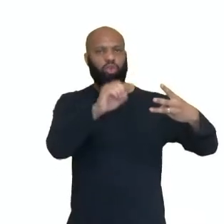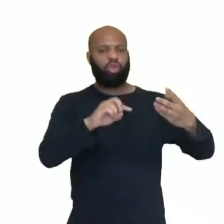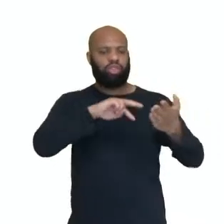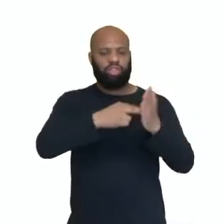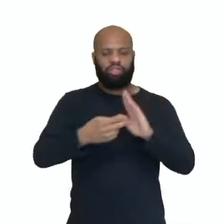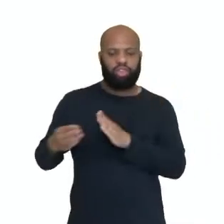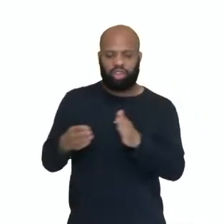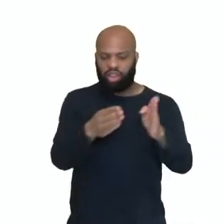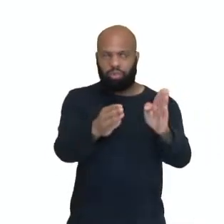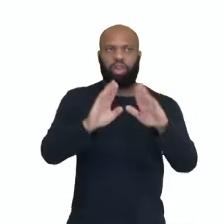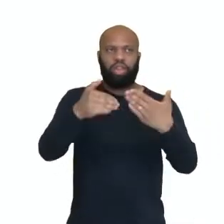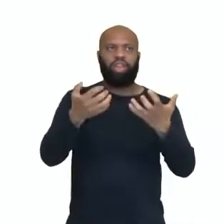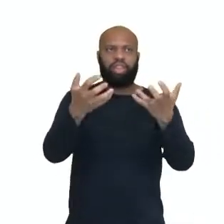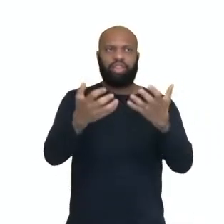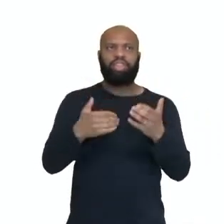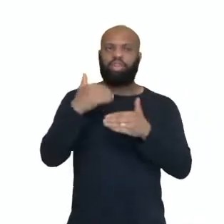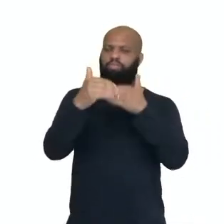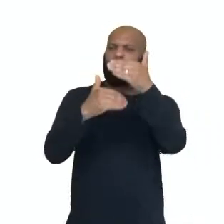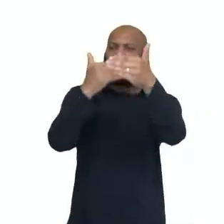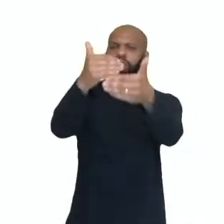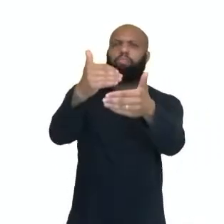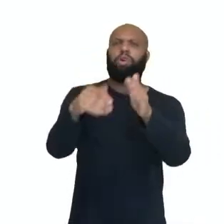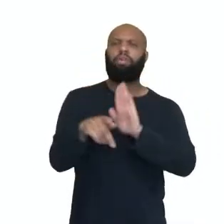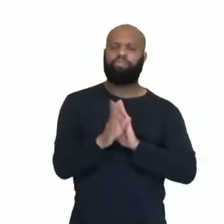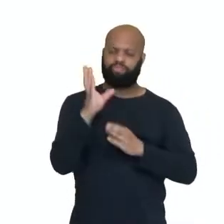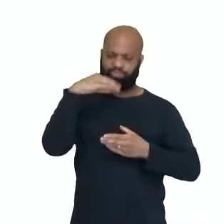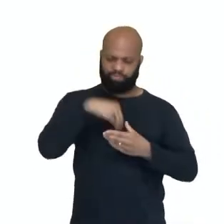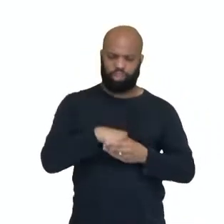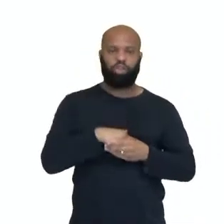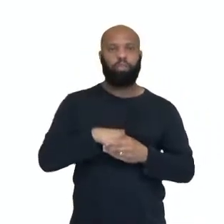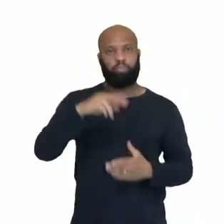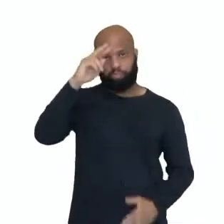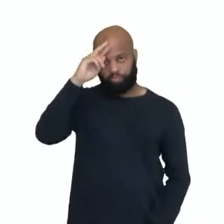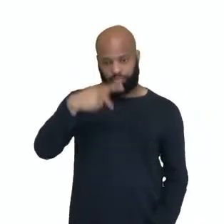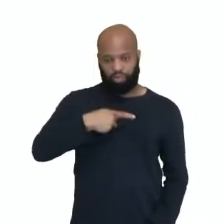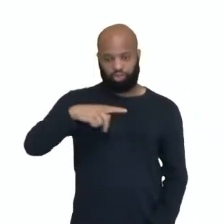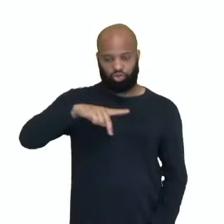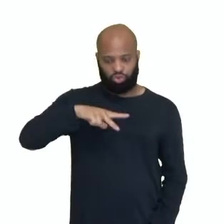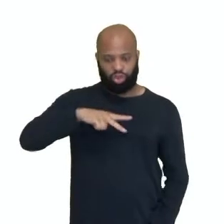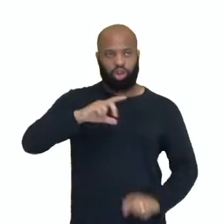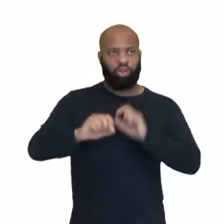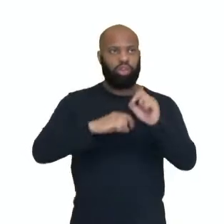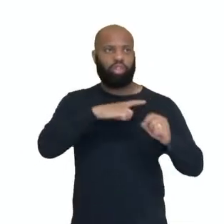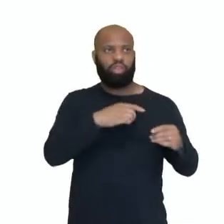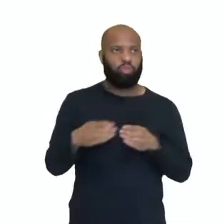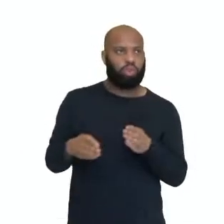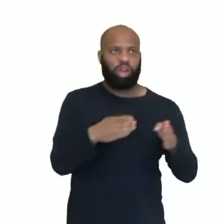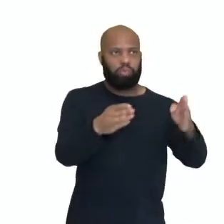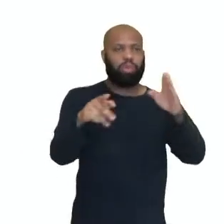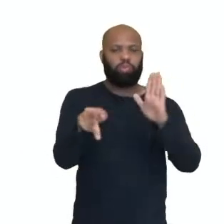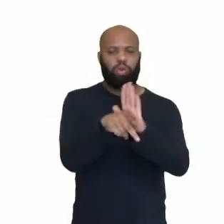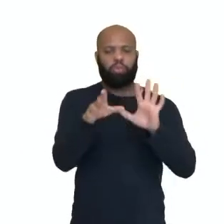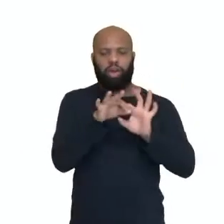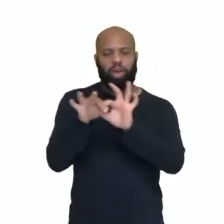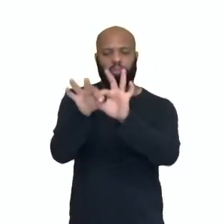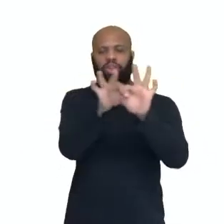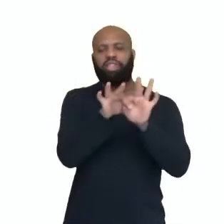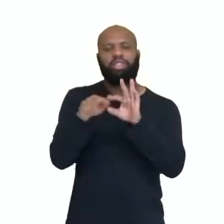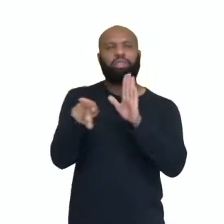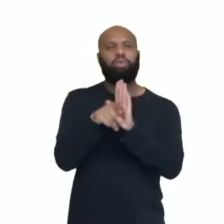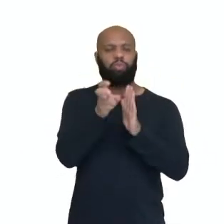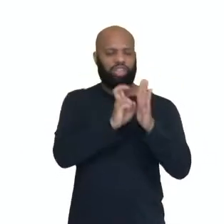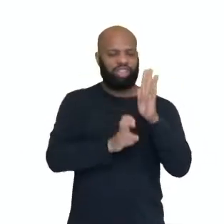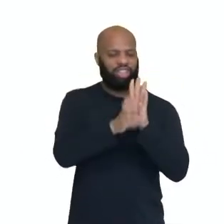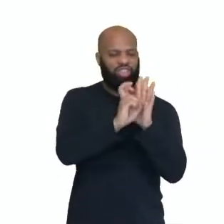a busca de uma evolução pessoal e espiritual, caminho da harmonização das energias. Nós